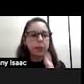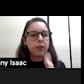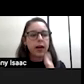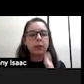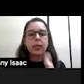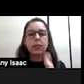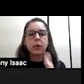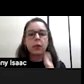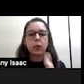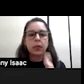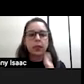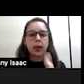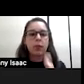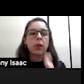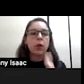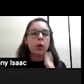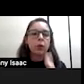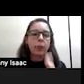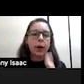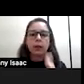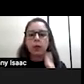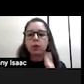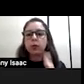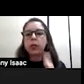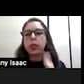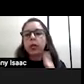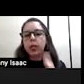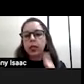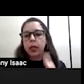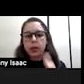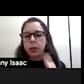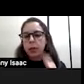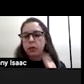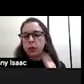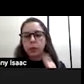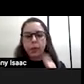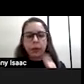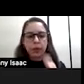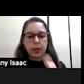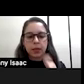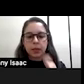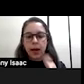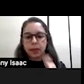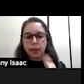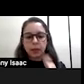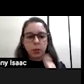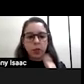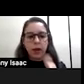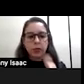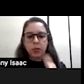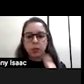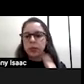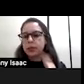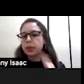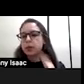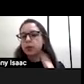aqui exemplificado nessa coluna central, quando comparado ao controle, e aqui o animal suplementado. Aqui nesse insertzinho, acho que é mais